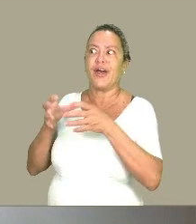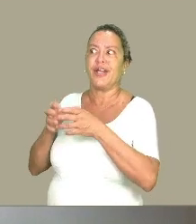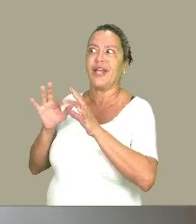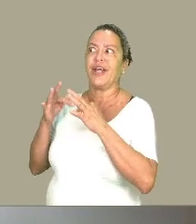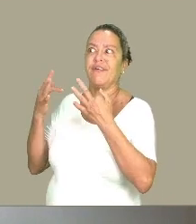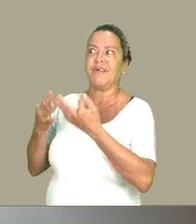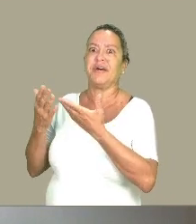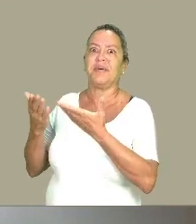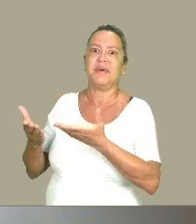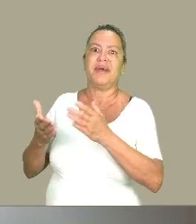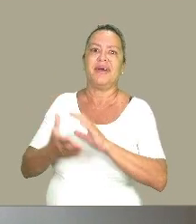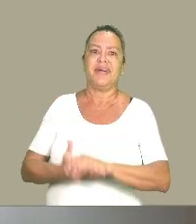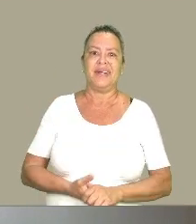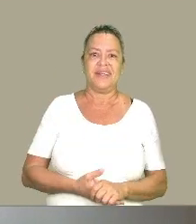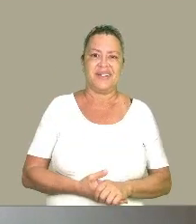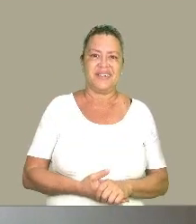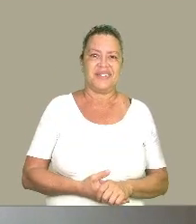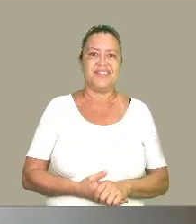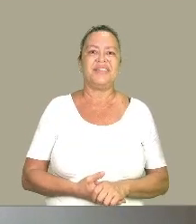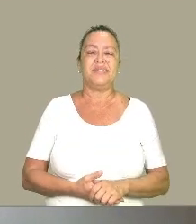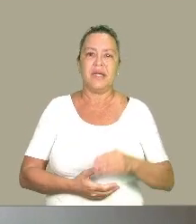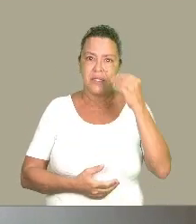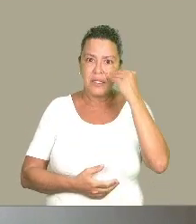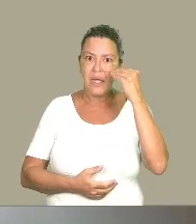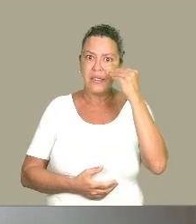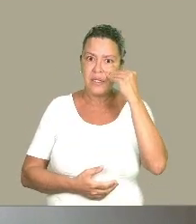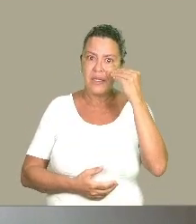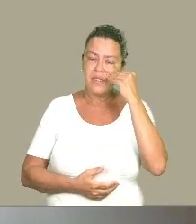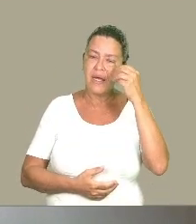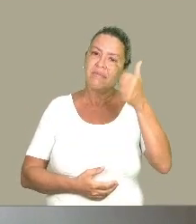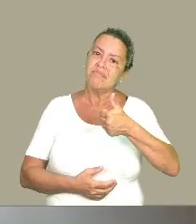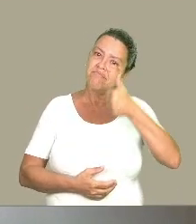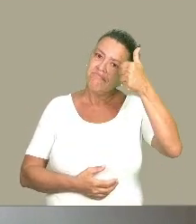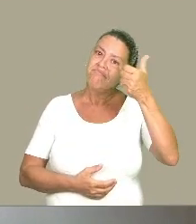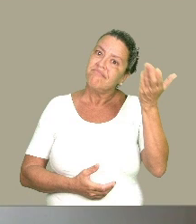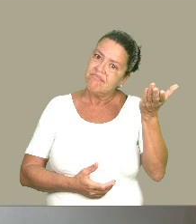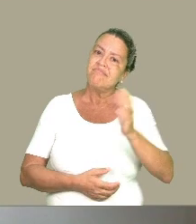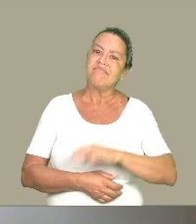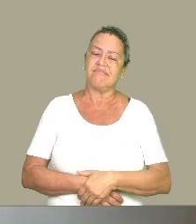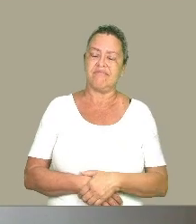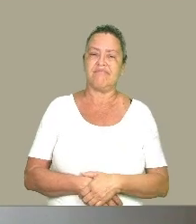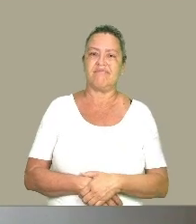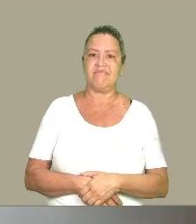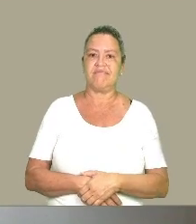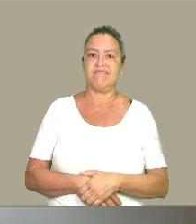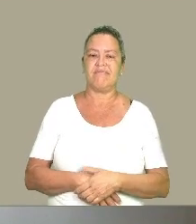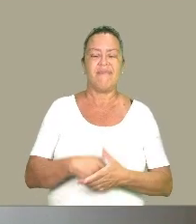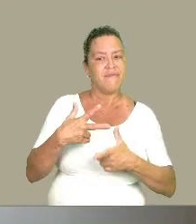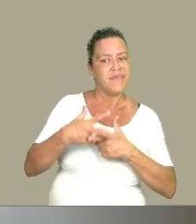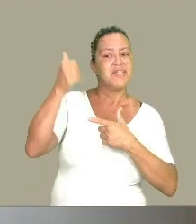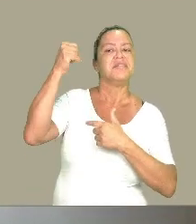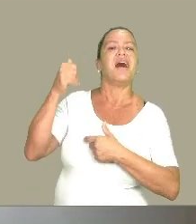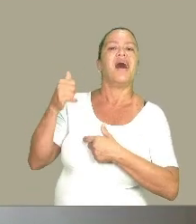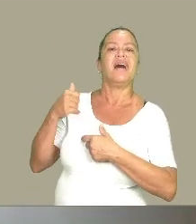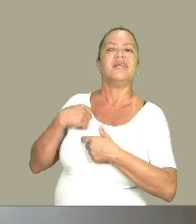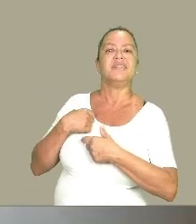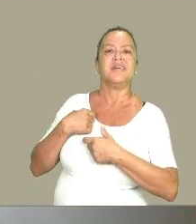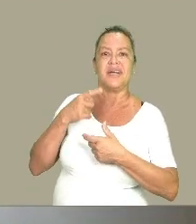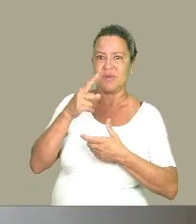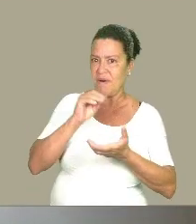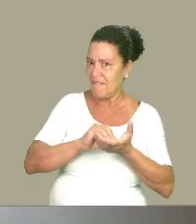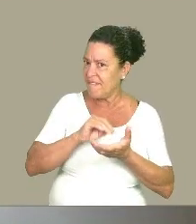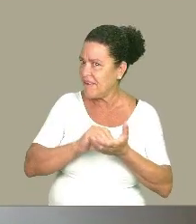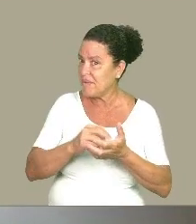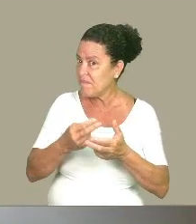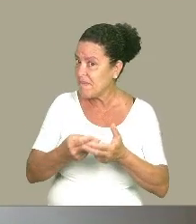lidar com aquilo tudo e tentarmos sermos cada vez melhor. Nós vamos tentar vencer a nossa impaciência,